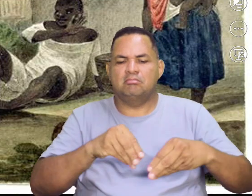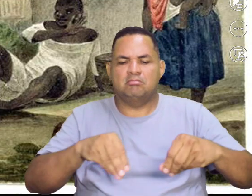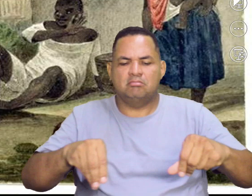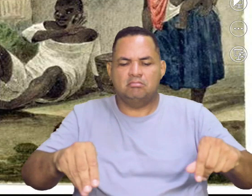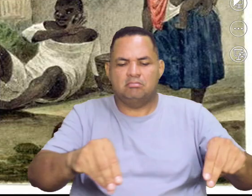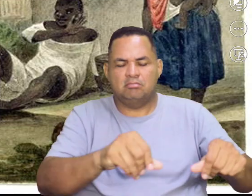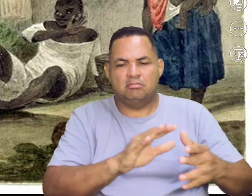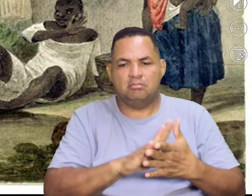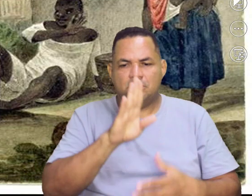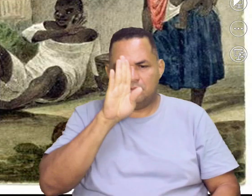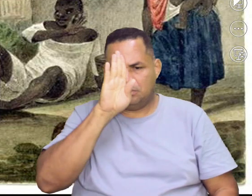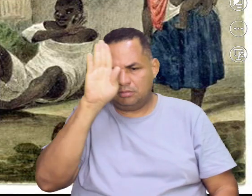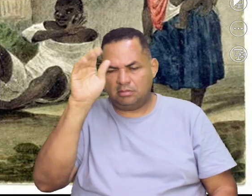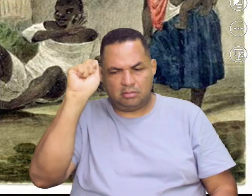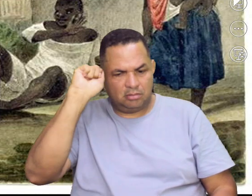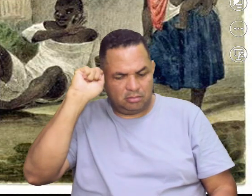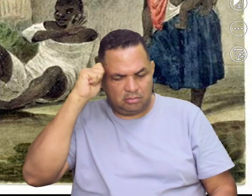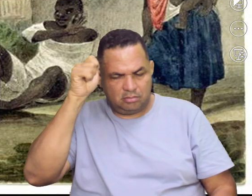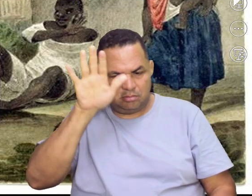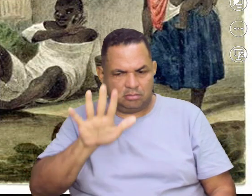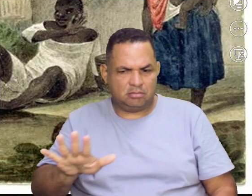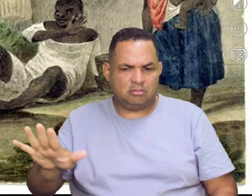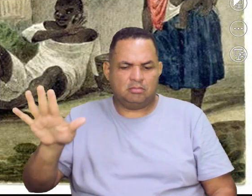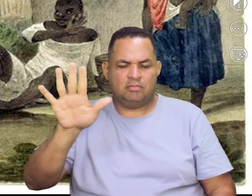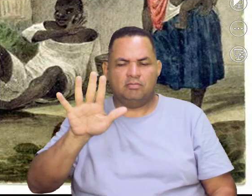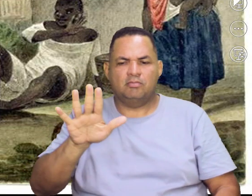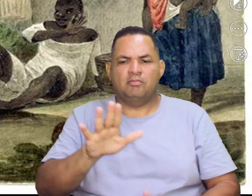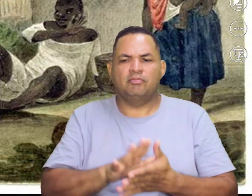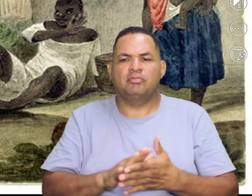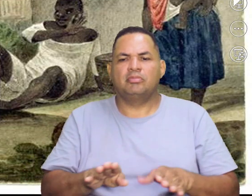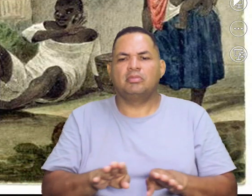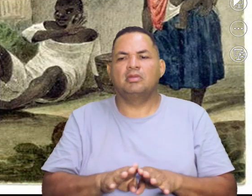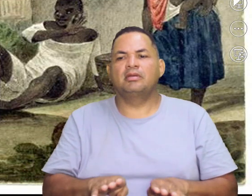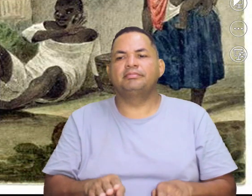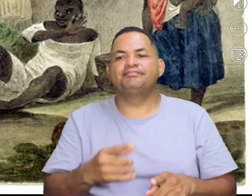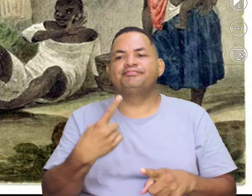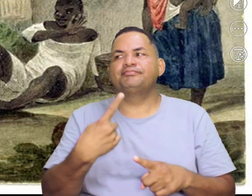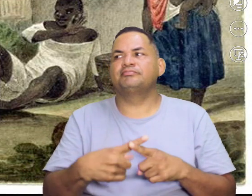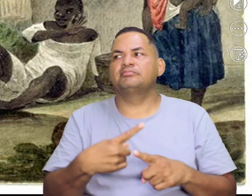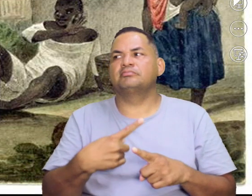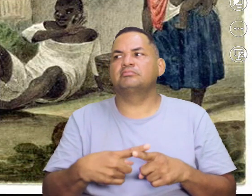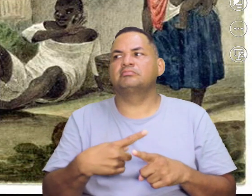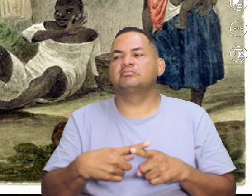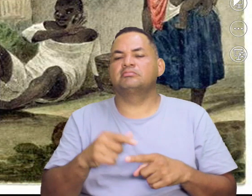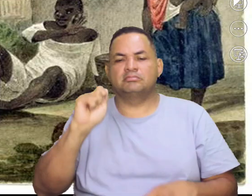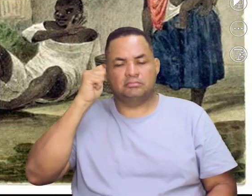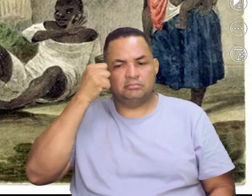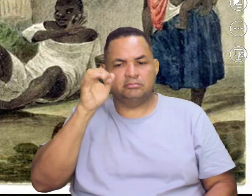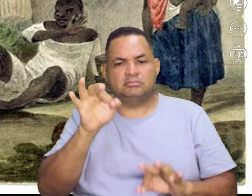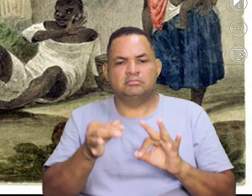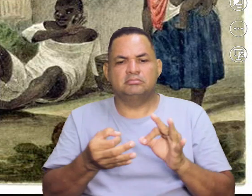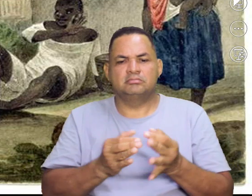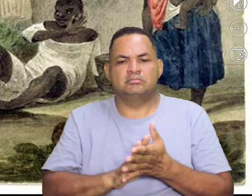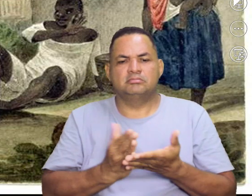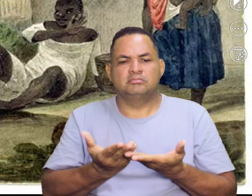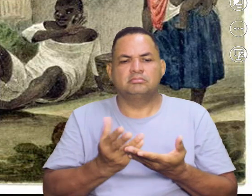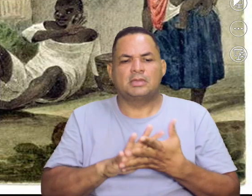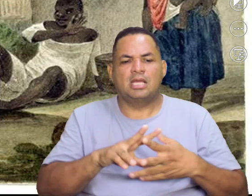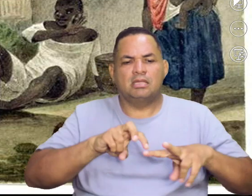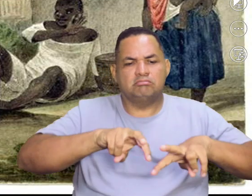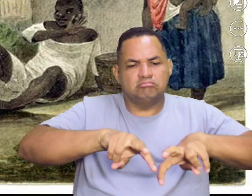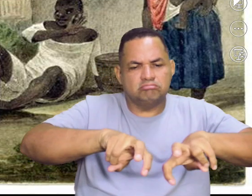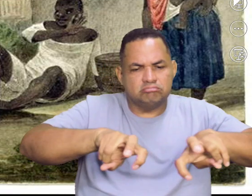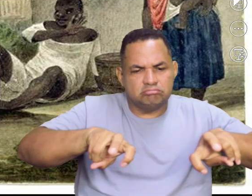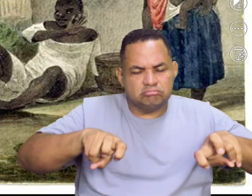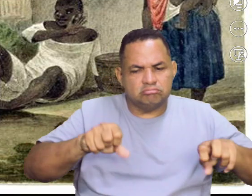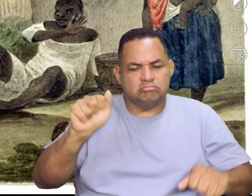principalmente africanos. Asiáticos nem tanto, mas na África sim. Por quê? Porque a África vai ser muito explorada.